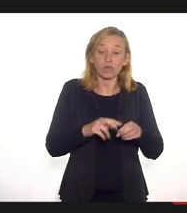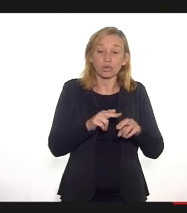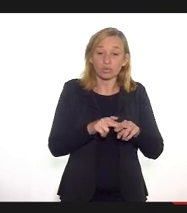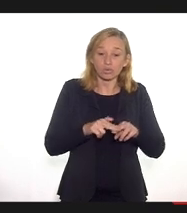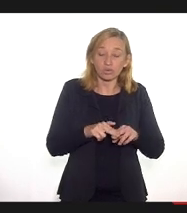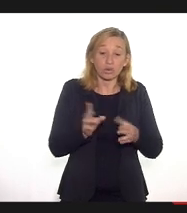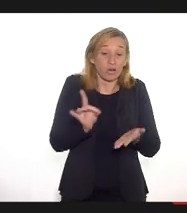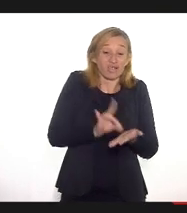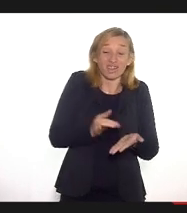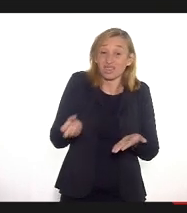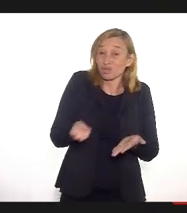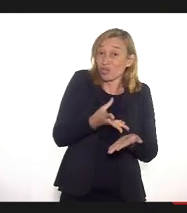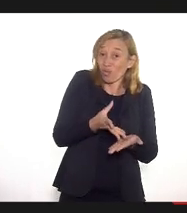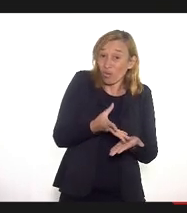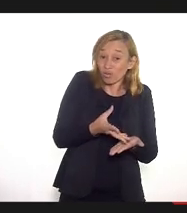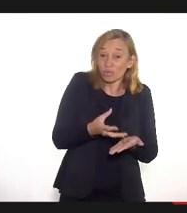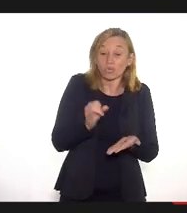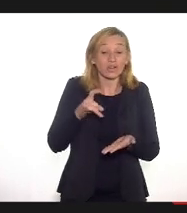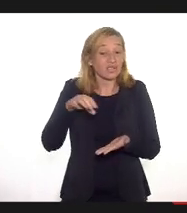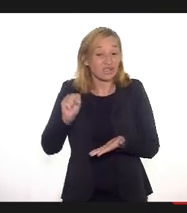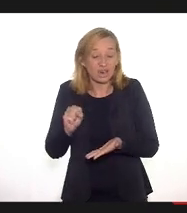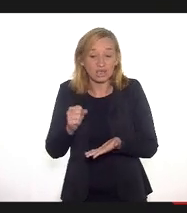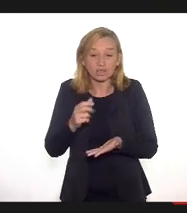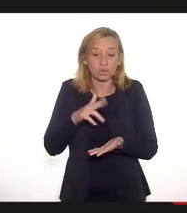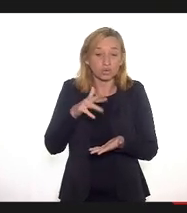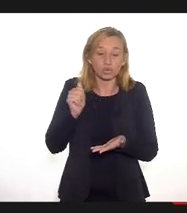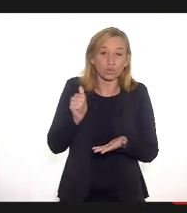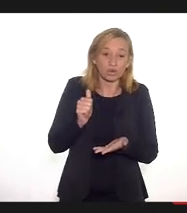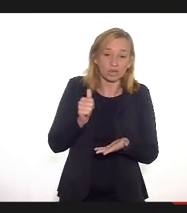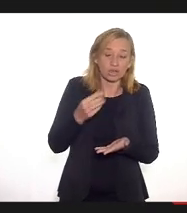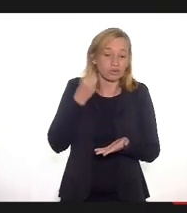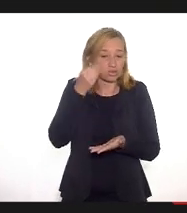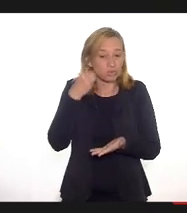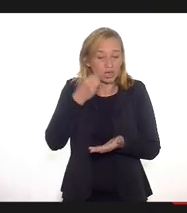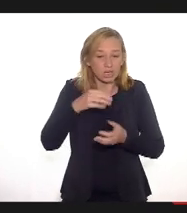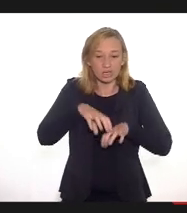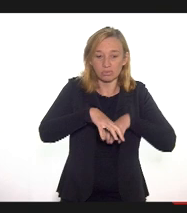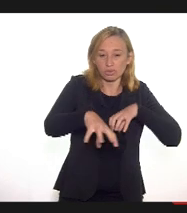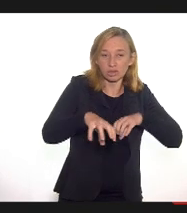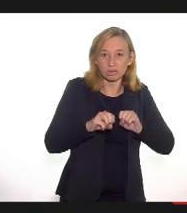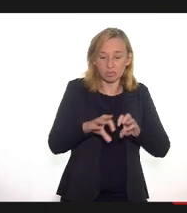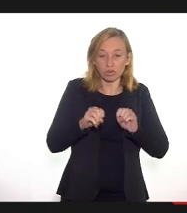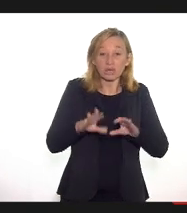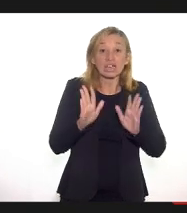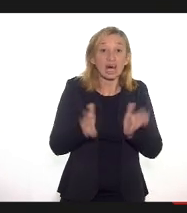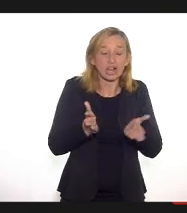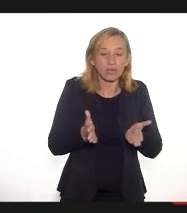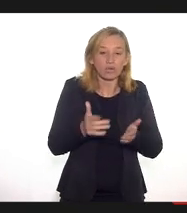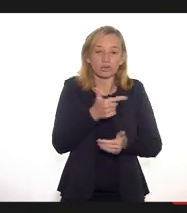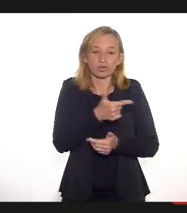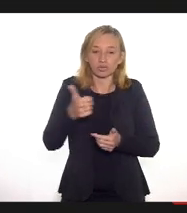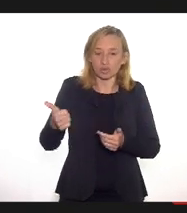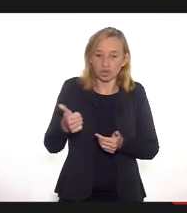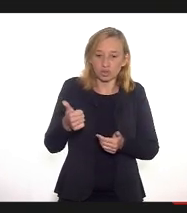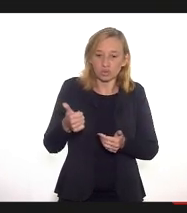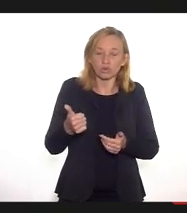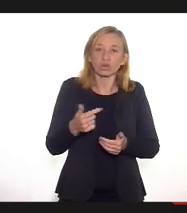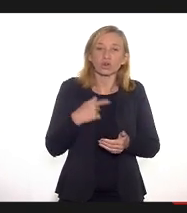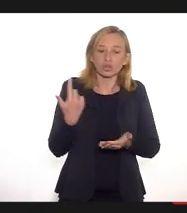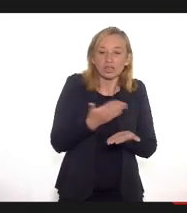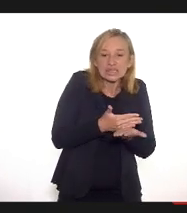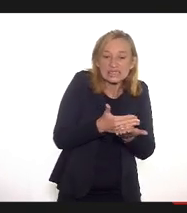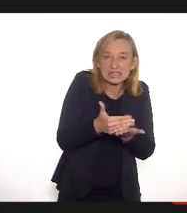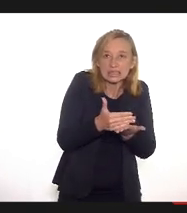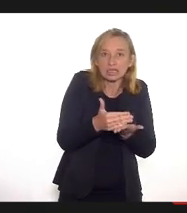nova realidade, o ISERJ nunca ter vivido a experiência de um ensino remoto, e agora, no ano de 2021, a gente